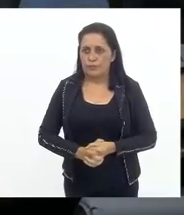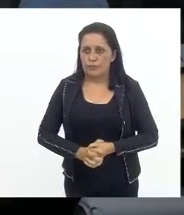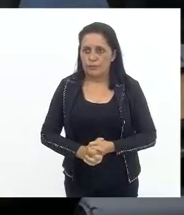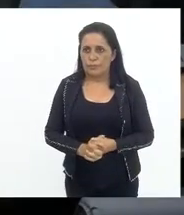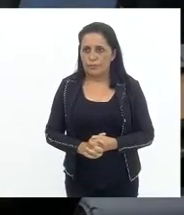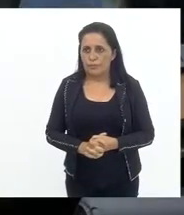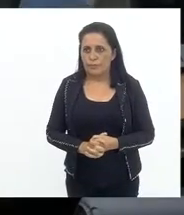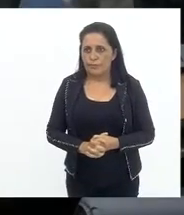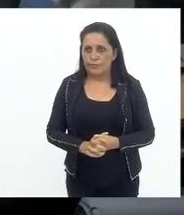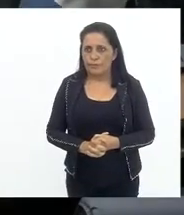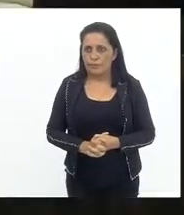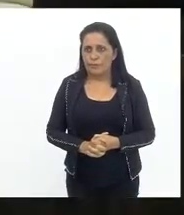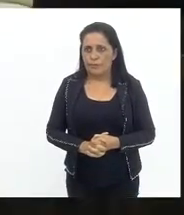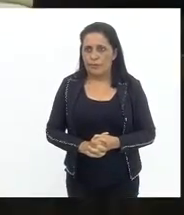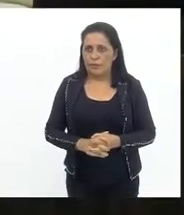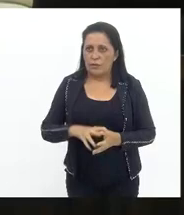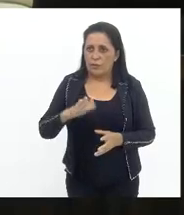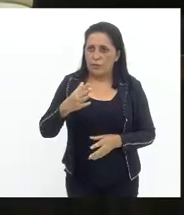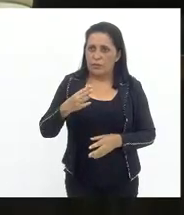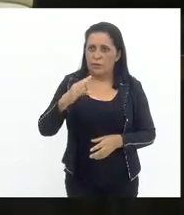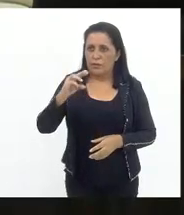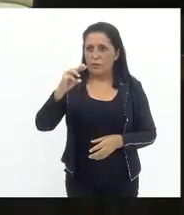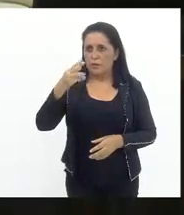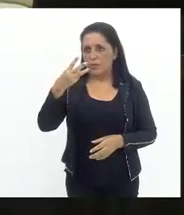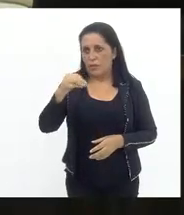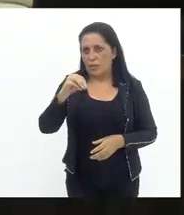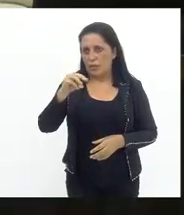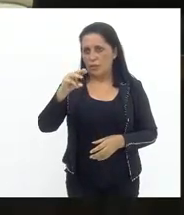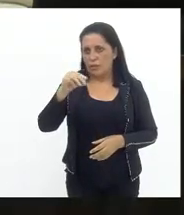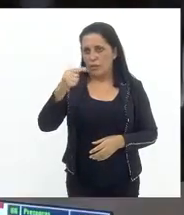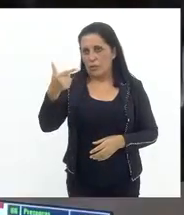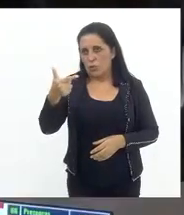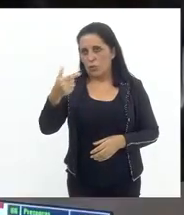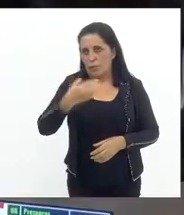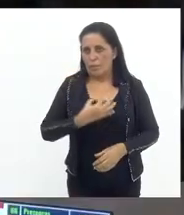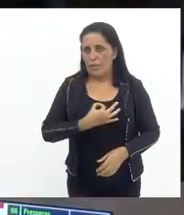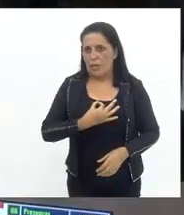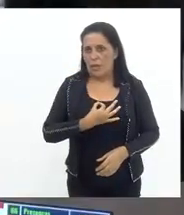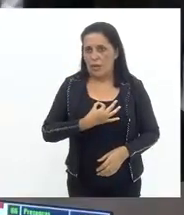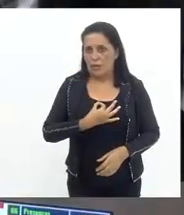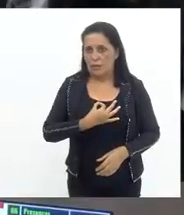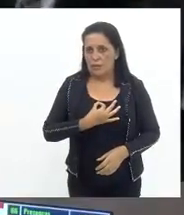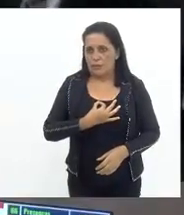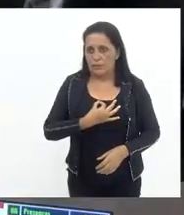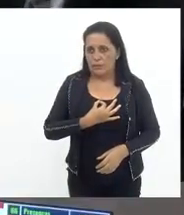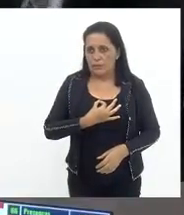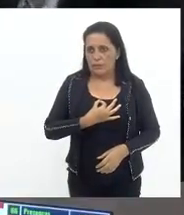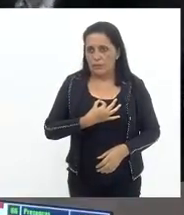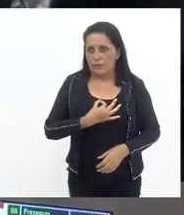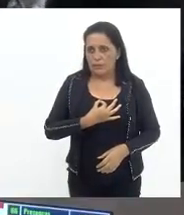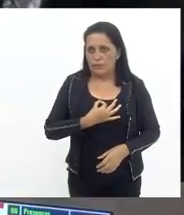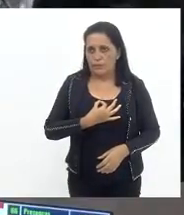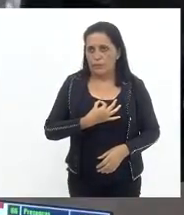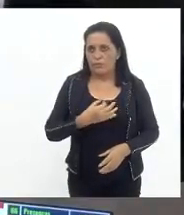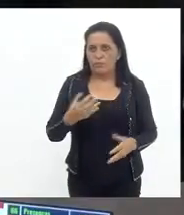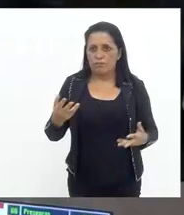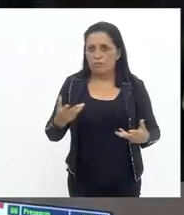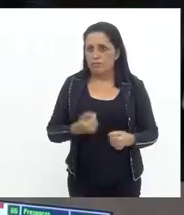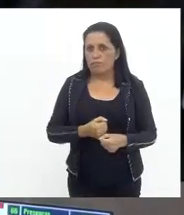Então, possivelmente, em torno de 30, 32 medalhas. Eram 30, 32 medalhas. Dionísio... Excelente Mink,